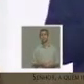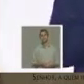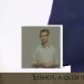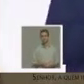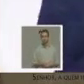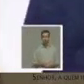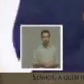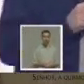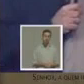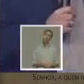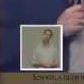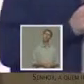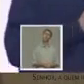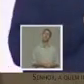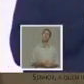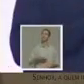Telefone moleco lá,